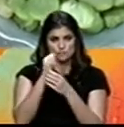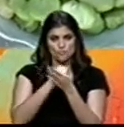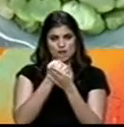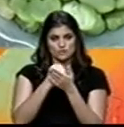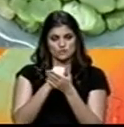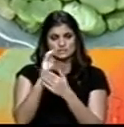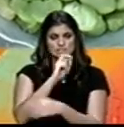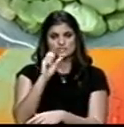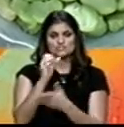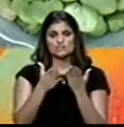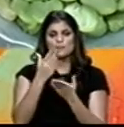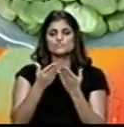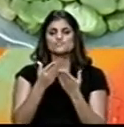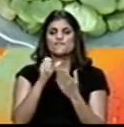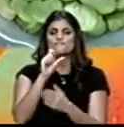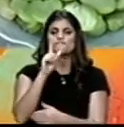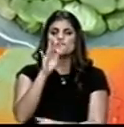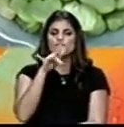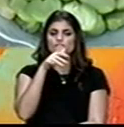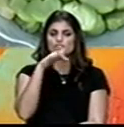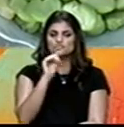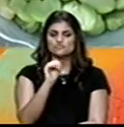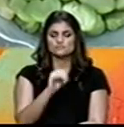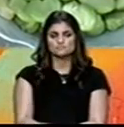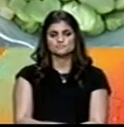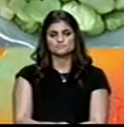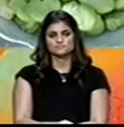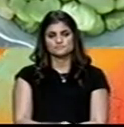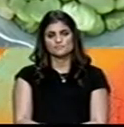alho, 300 gramas de favas,